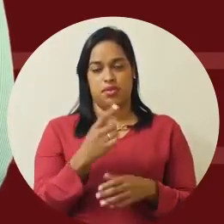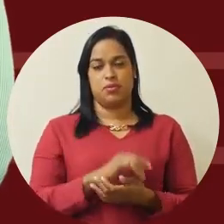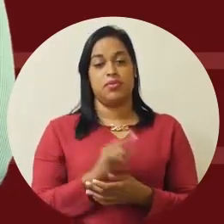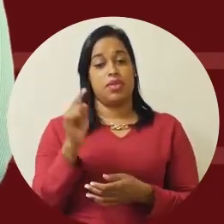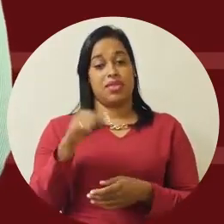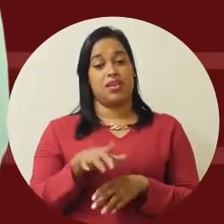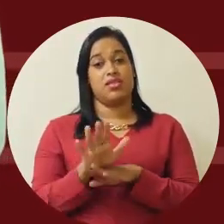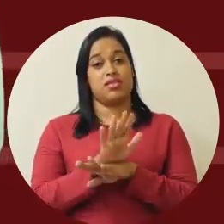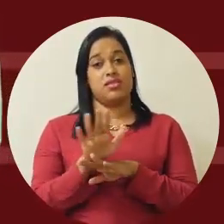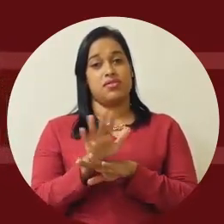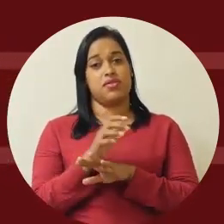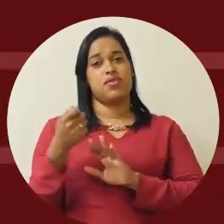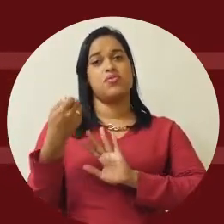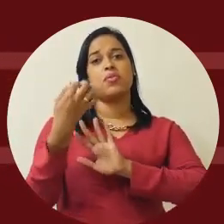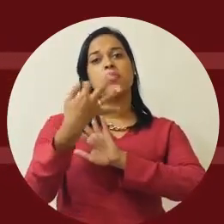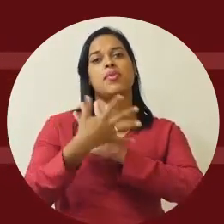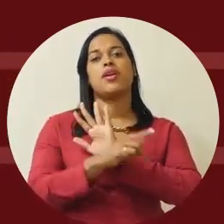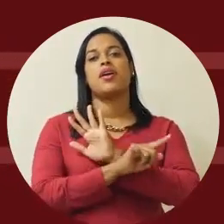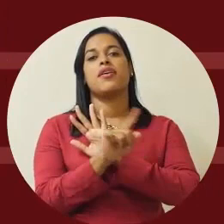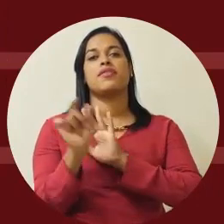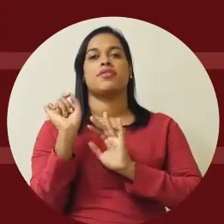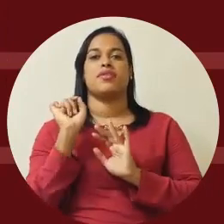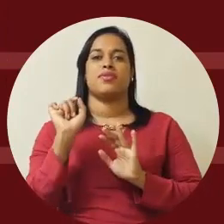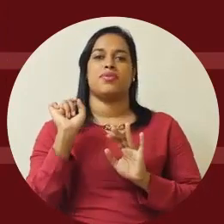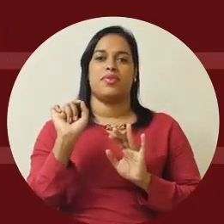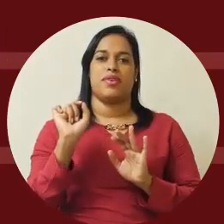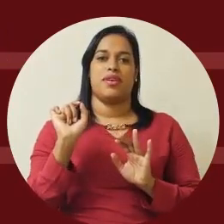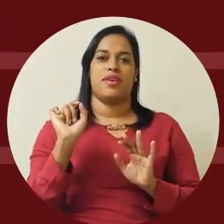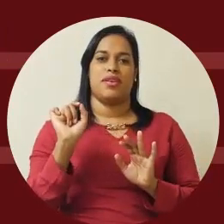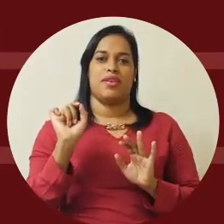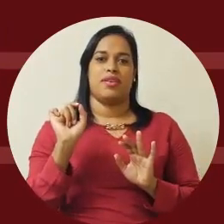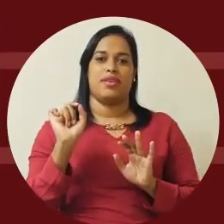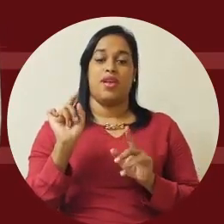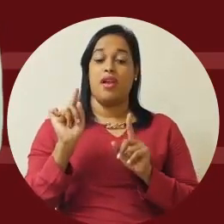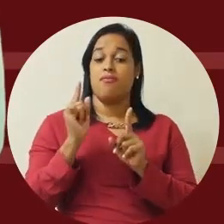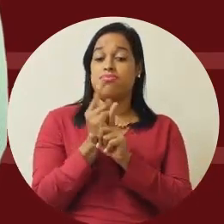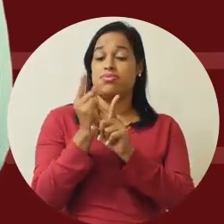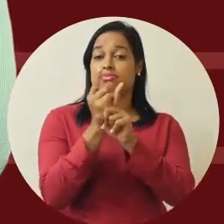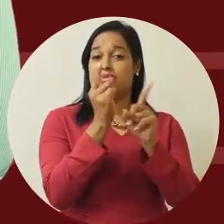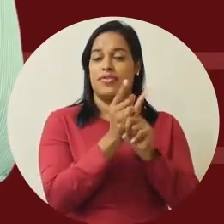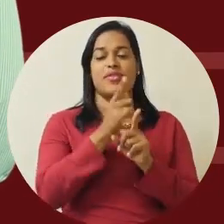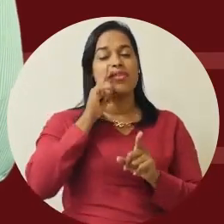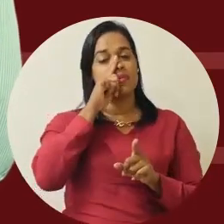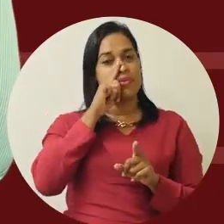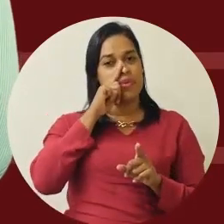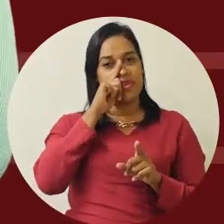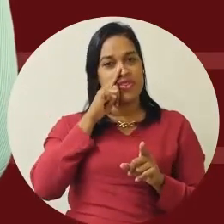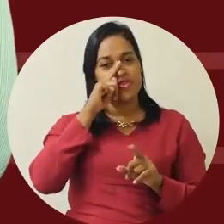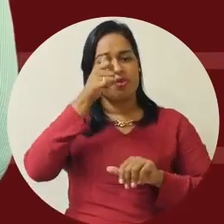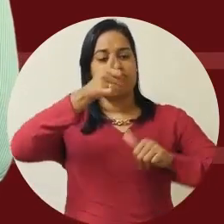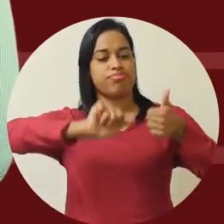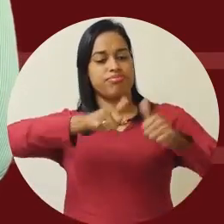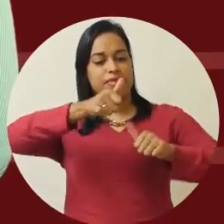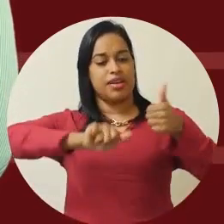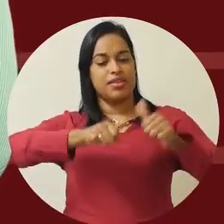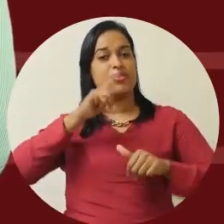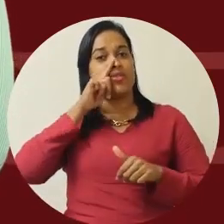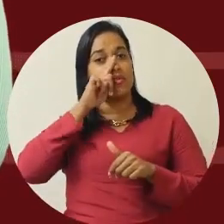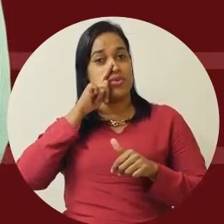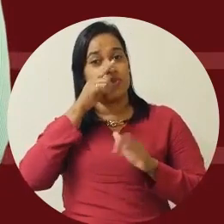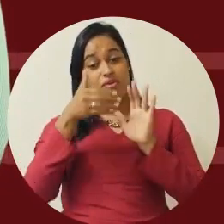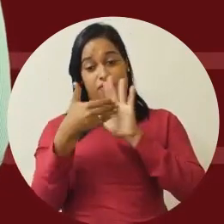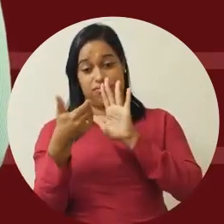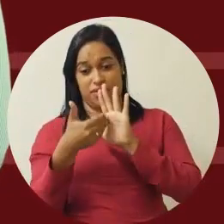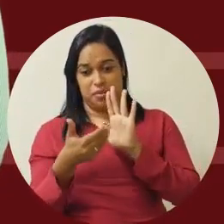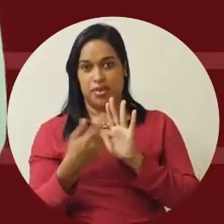nesse vídeo eu queria destacar a questão da identificação do risco análise do risco a